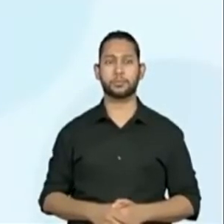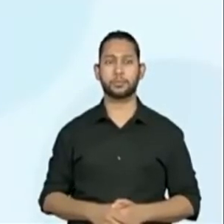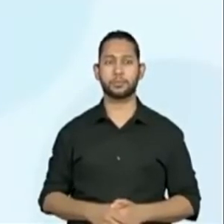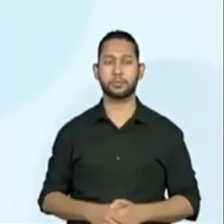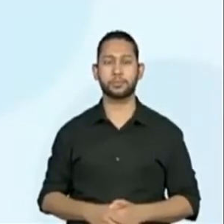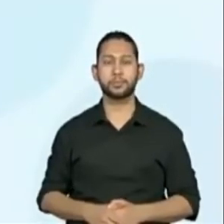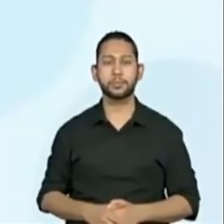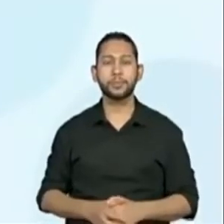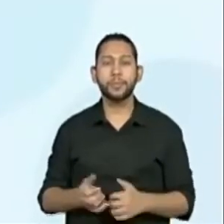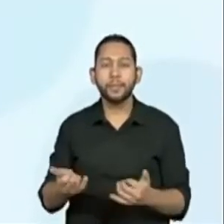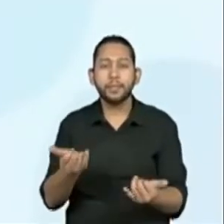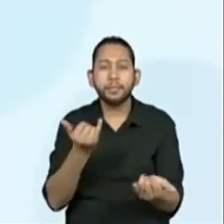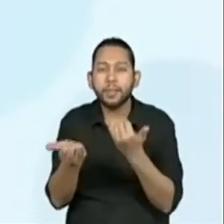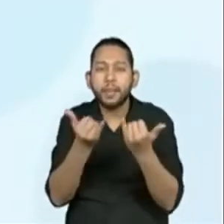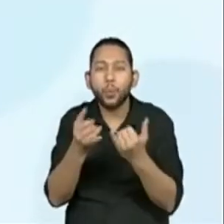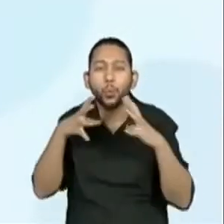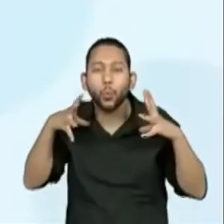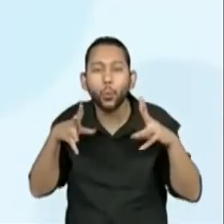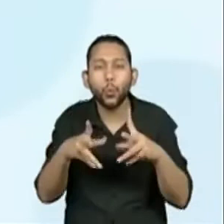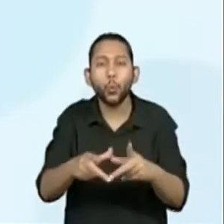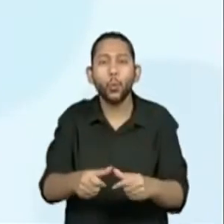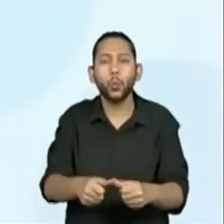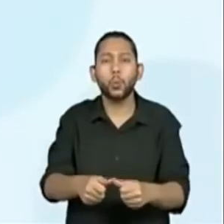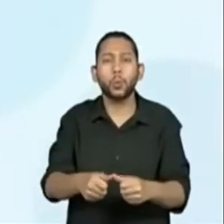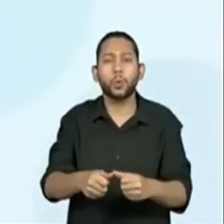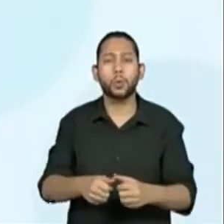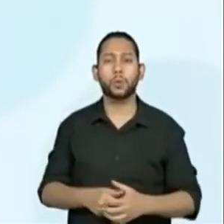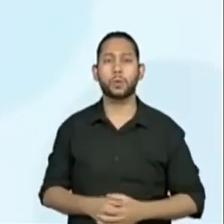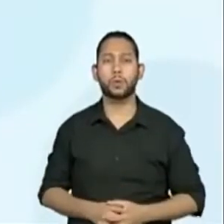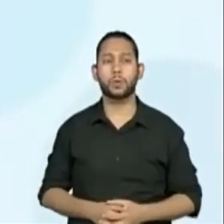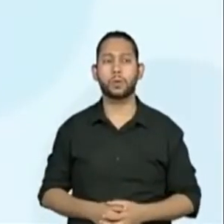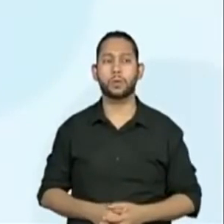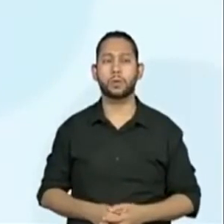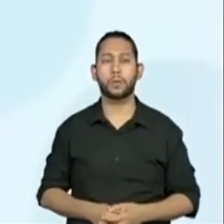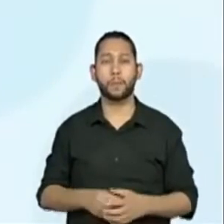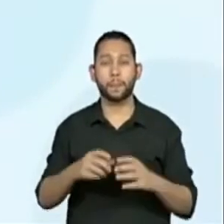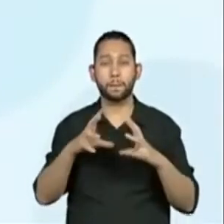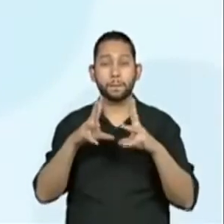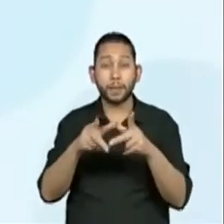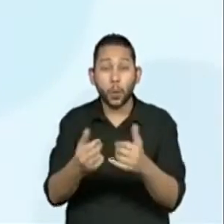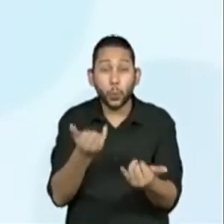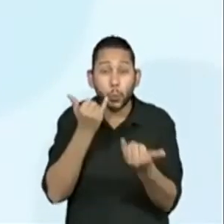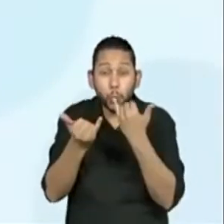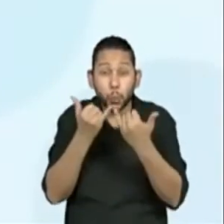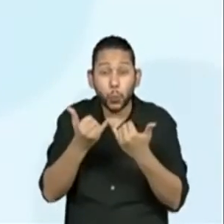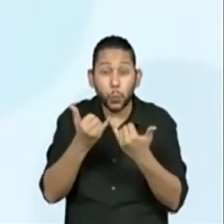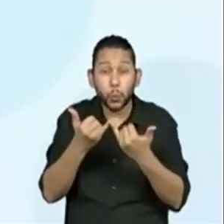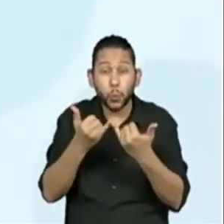e os dados a precisão